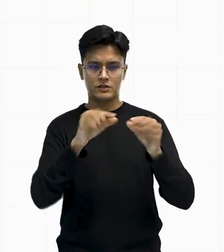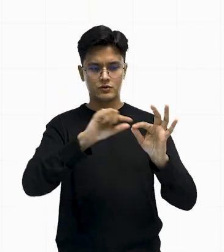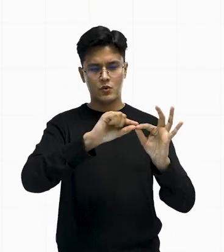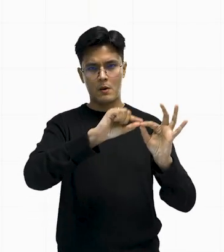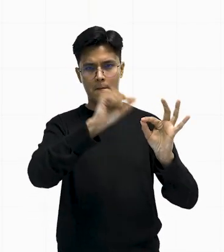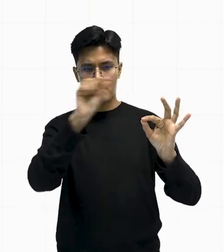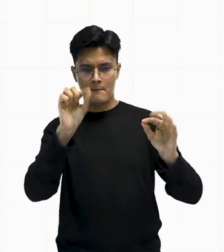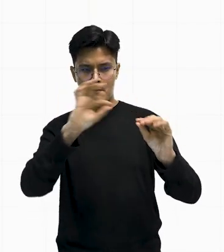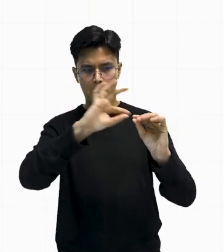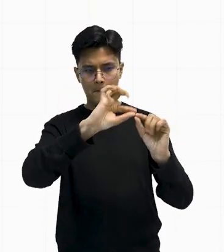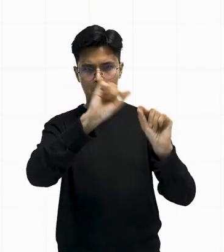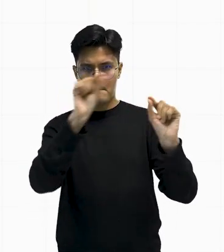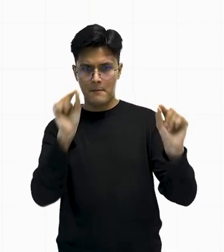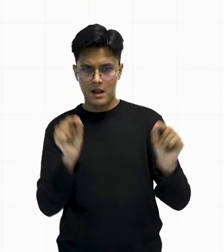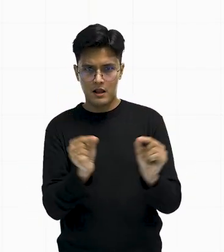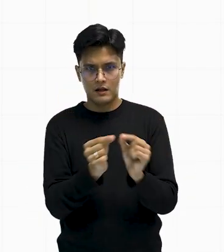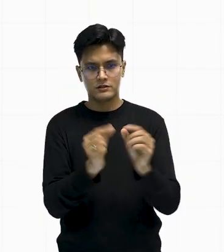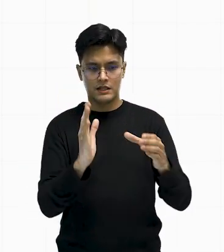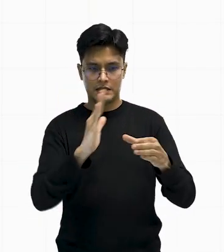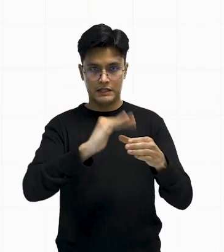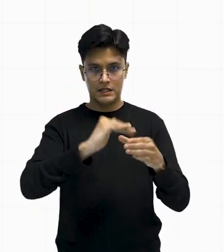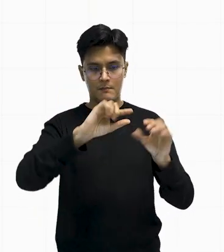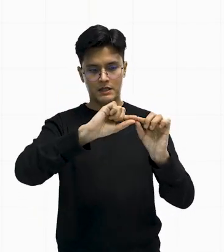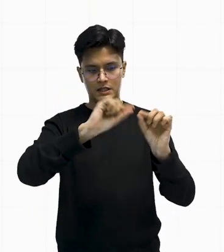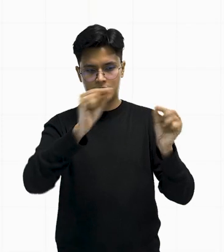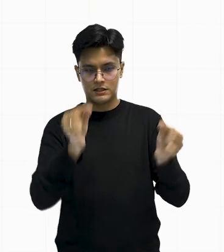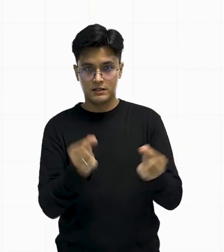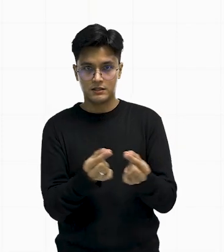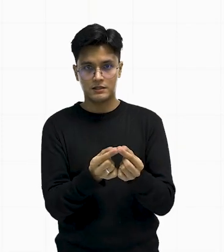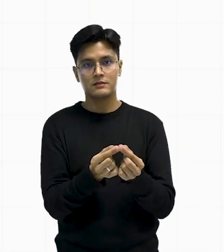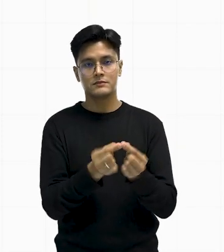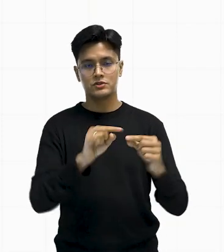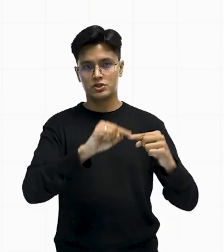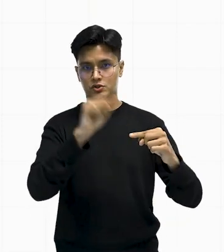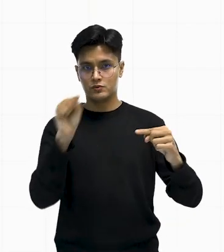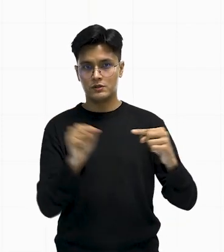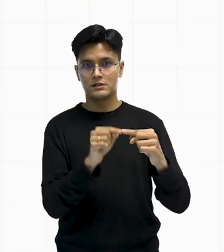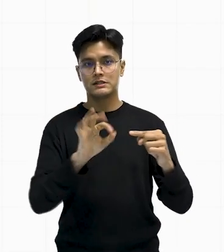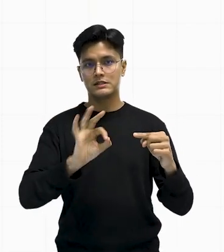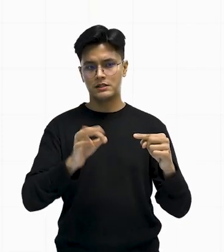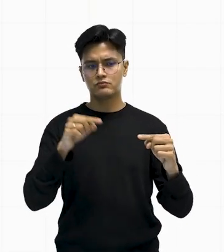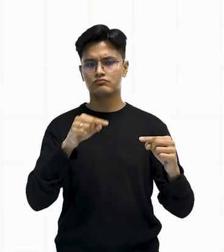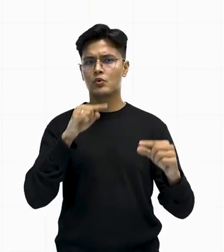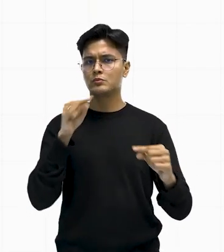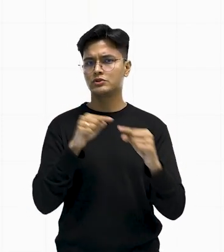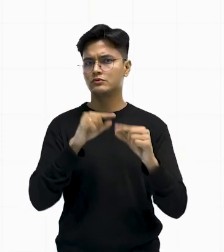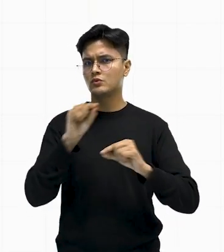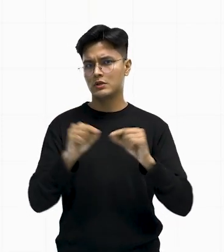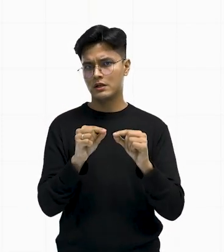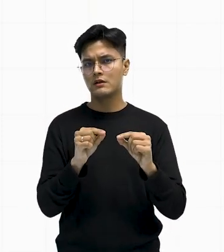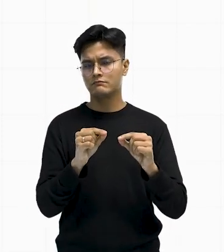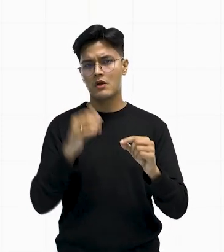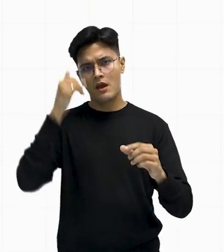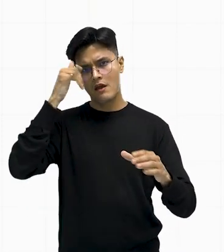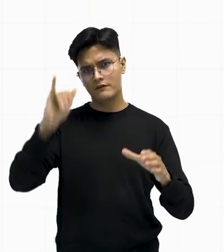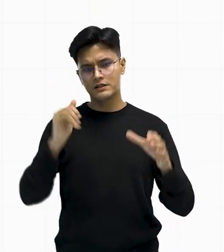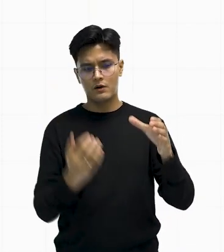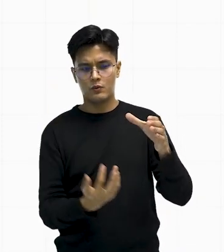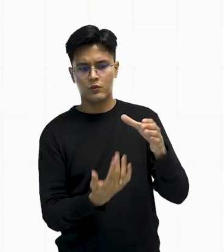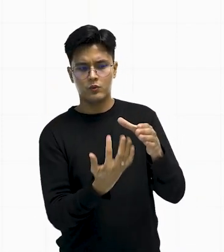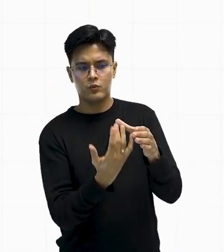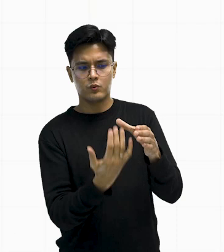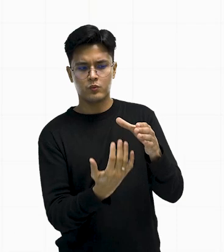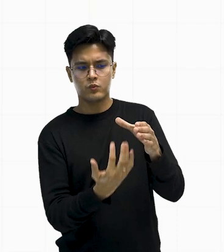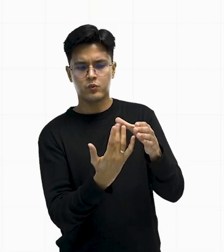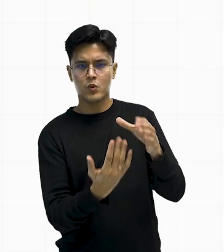tampa. E esse elástico ele é circular, tá? O objetivo desse elástico é vedar e evitar a saída